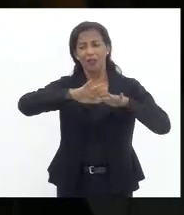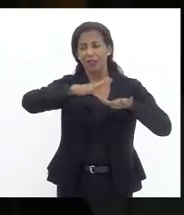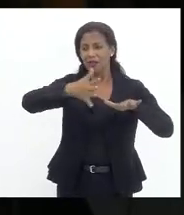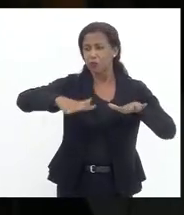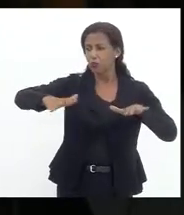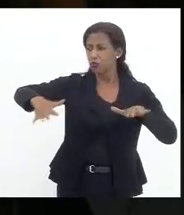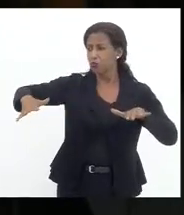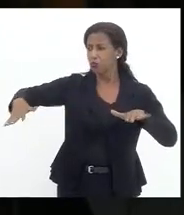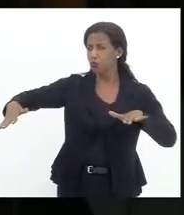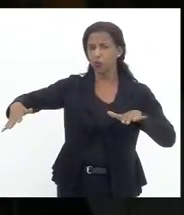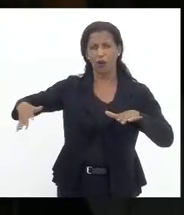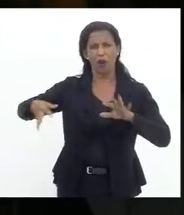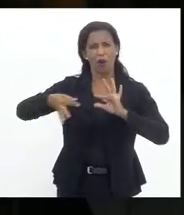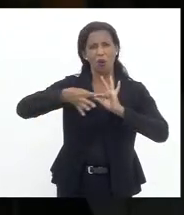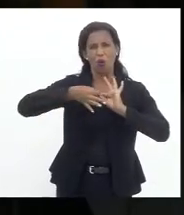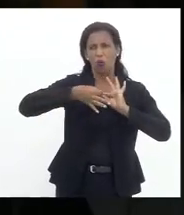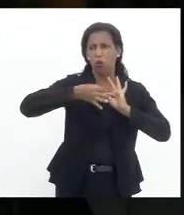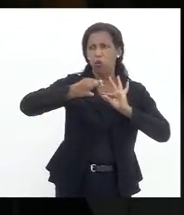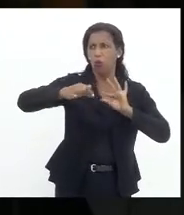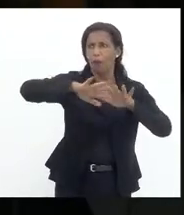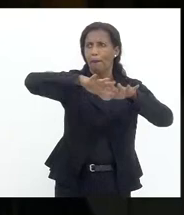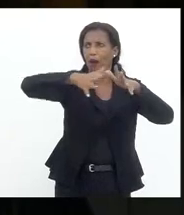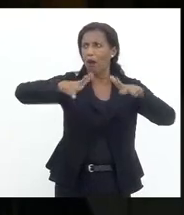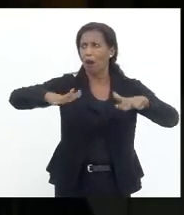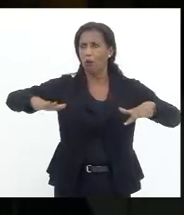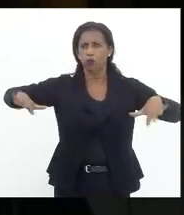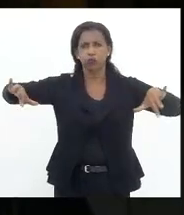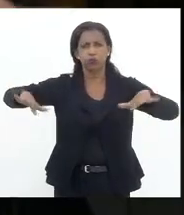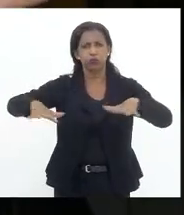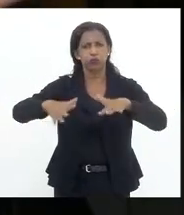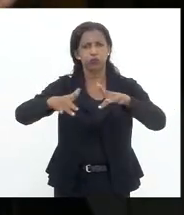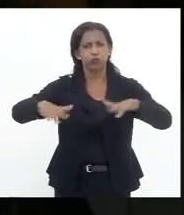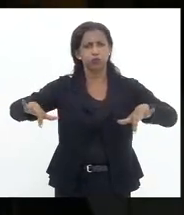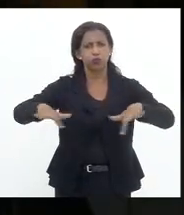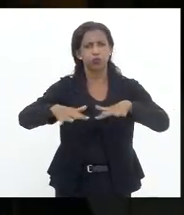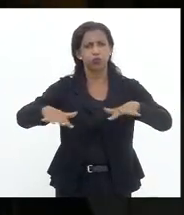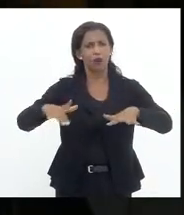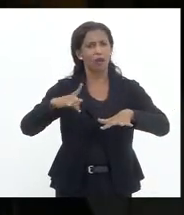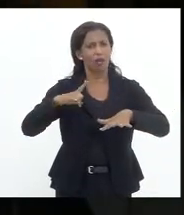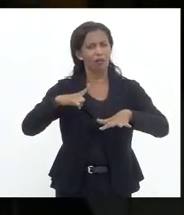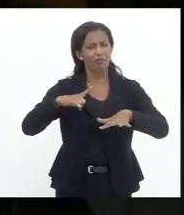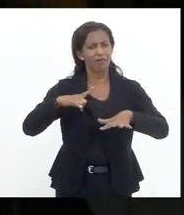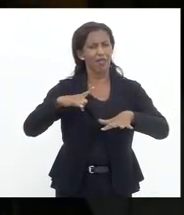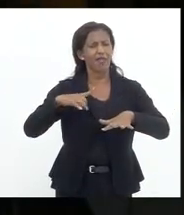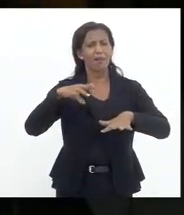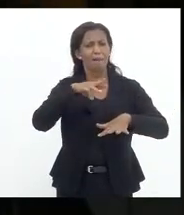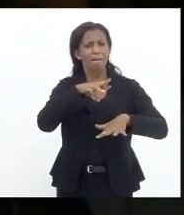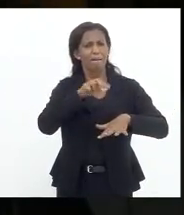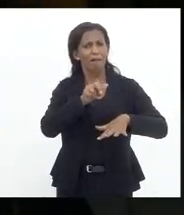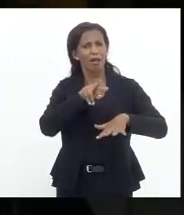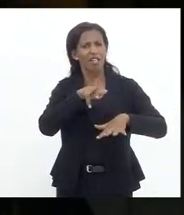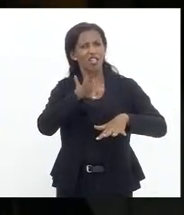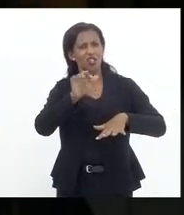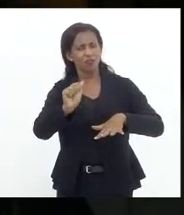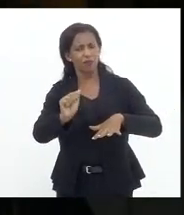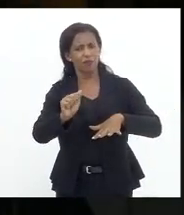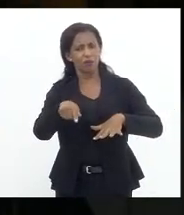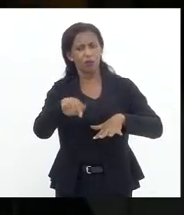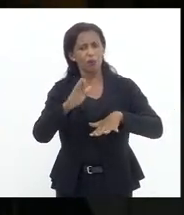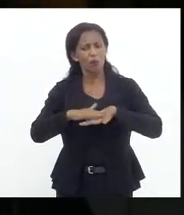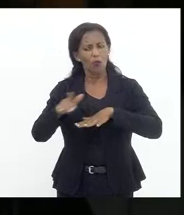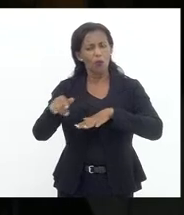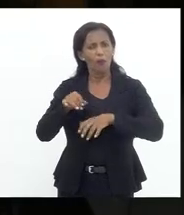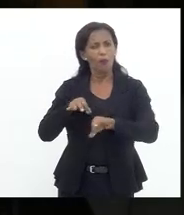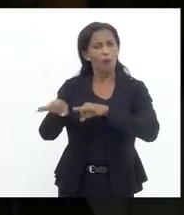né, pela nossa extensão, né, de vias fluviais e marítimas. Por isso, esse